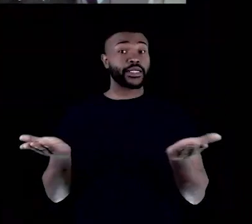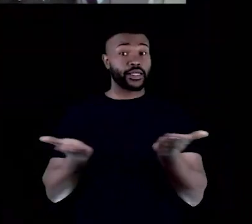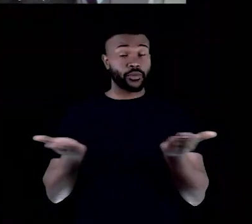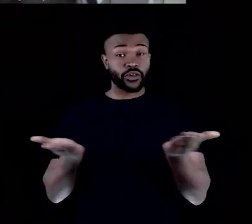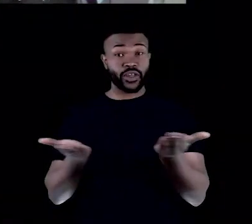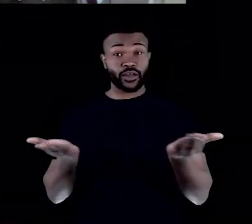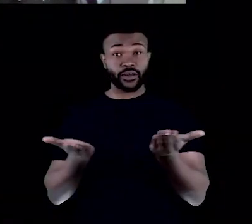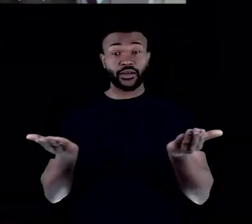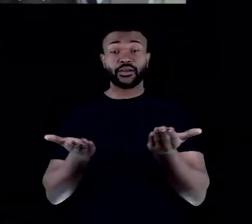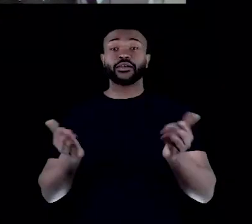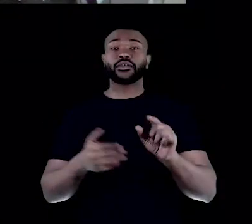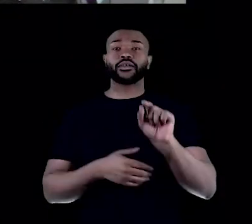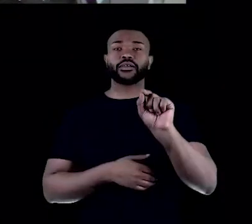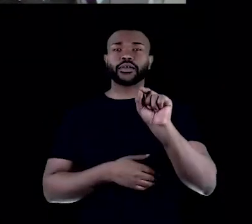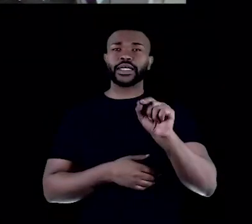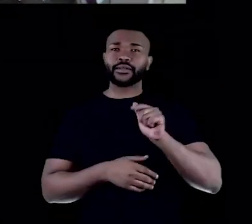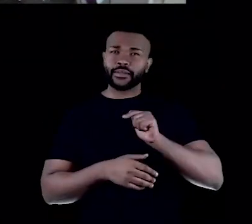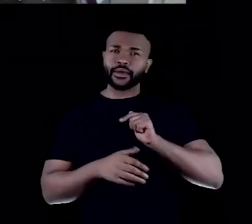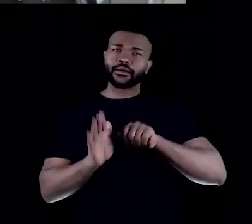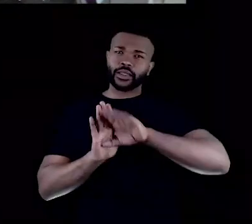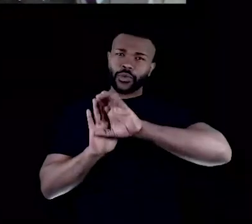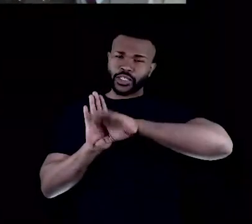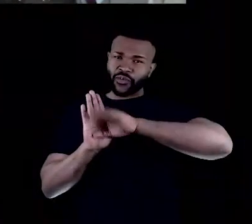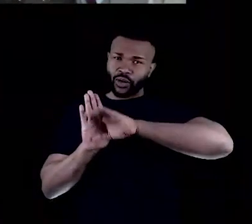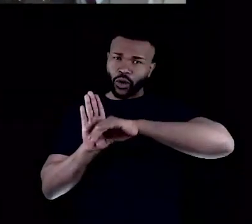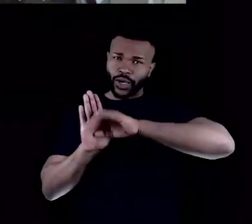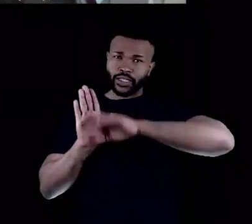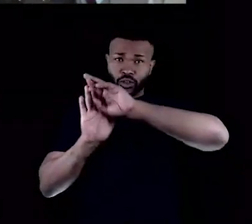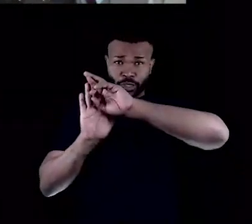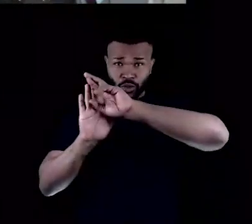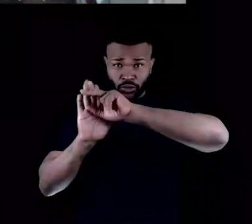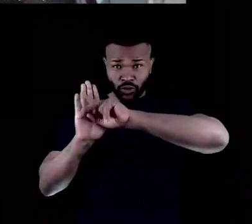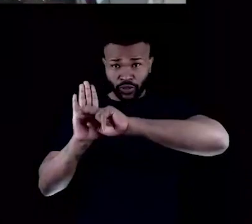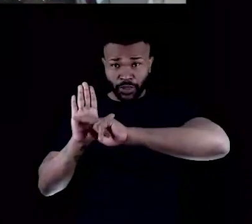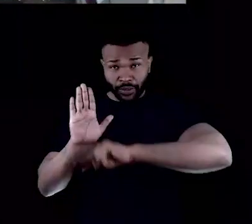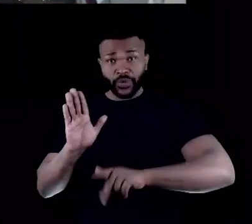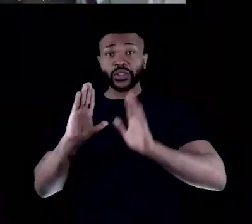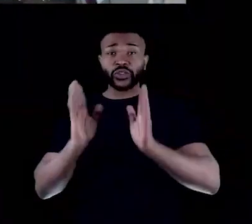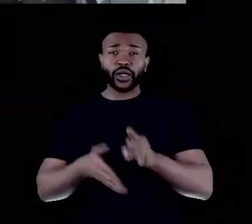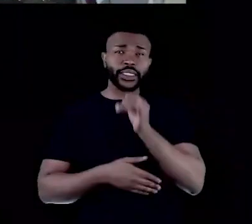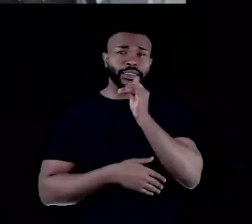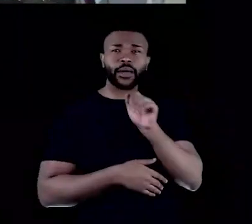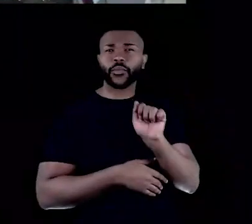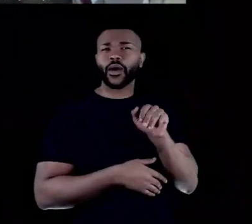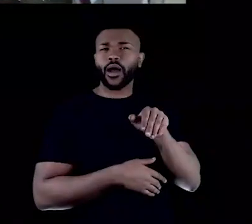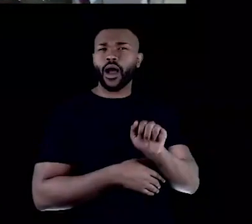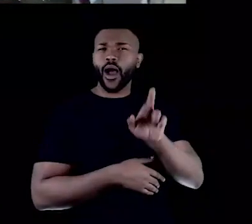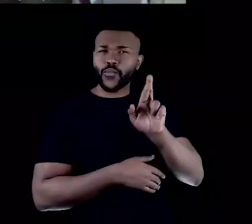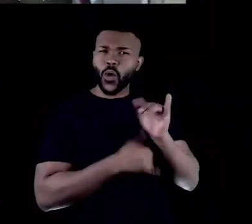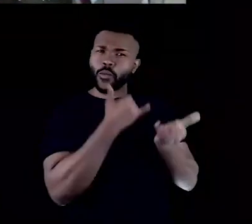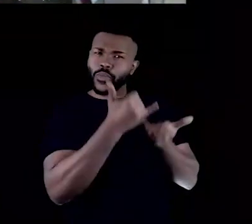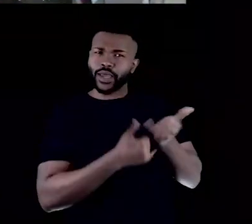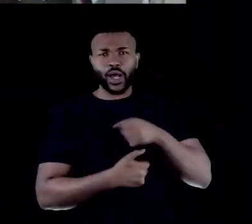nesse caso, porque ele expande pelo fato de ser em vários conceitos, ao mesmo tempo que você fala que amar é brincar,